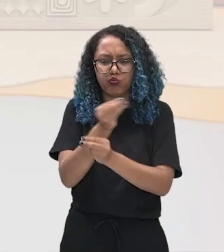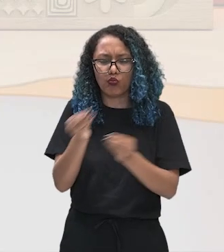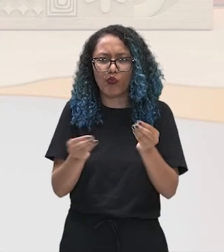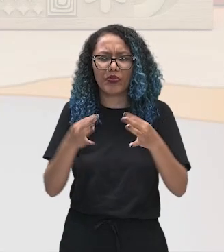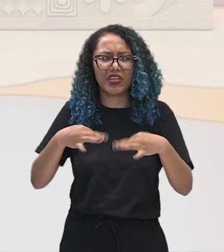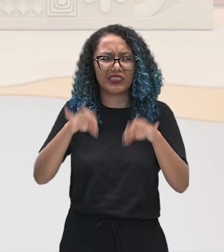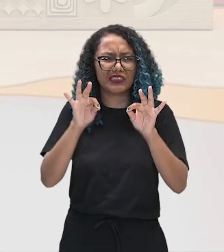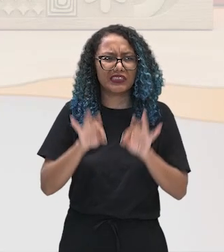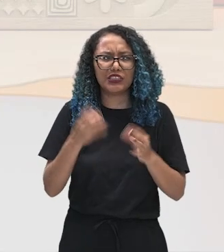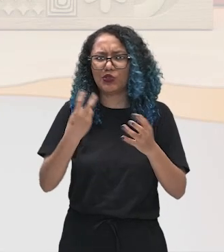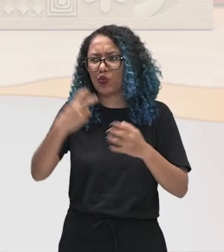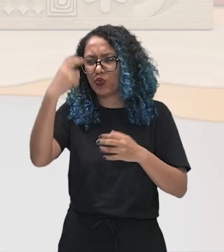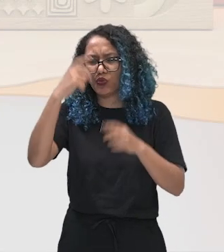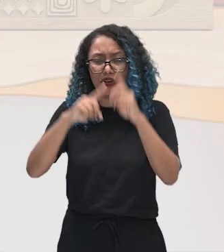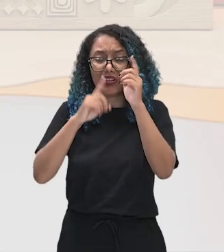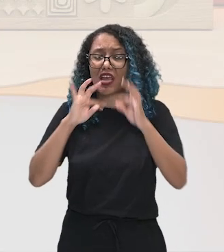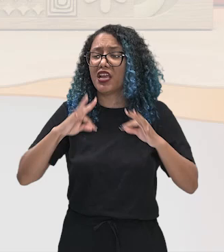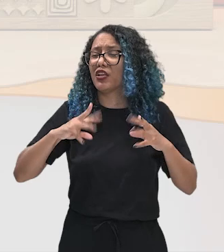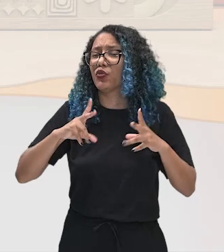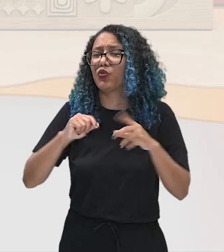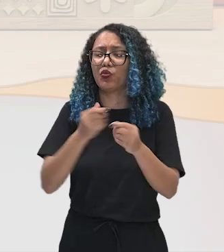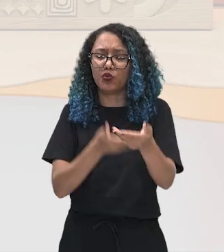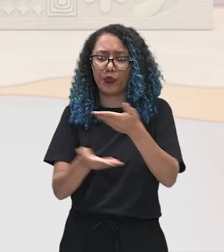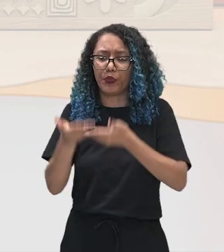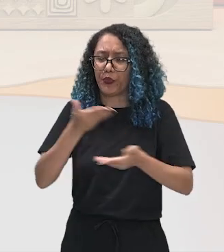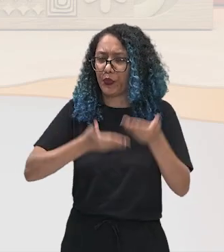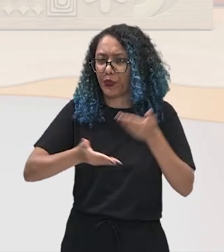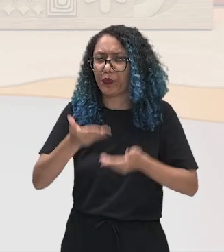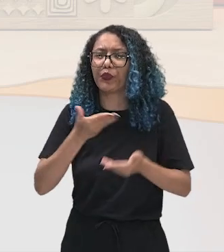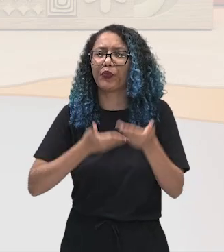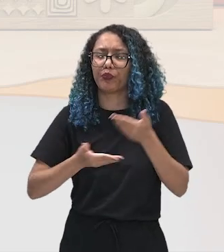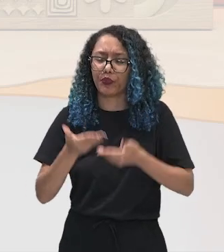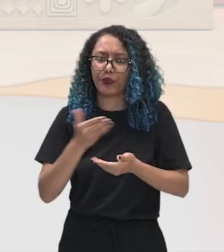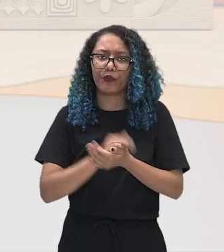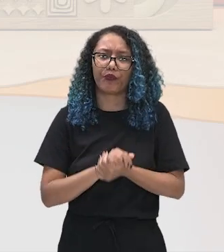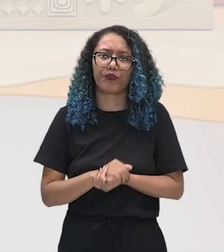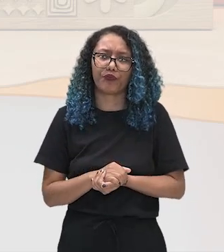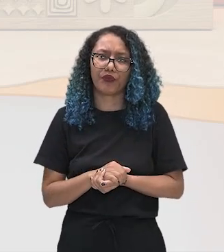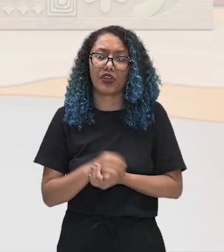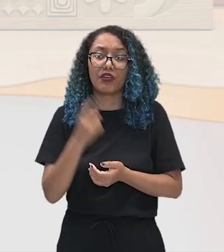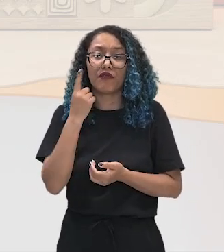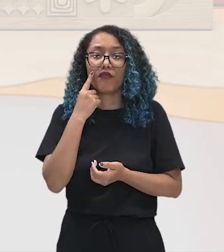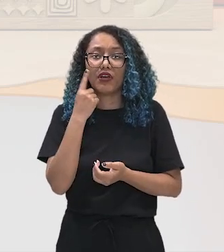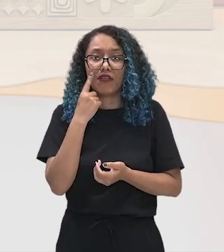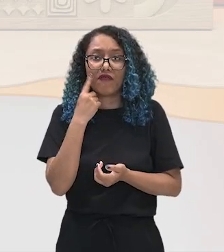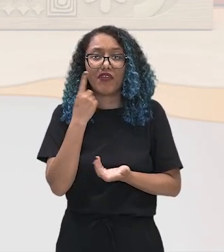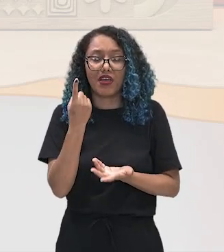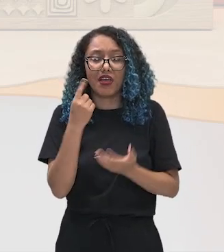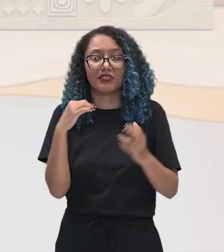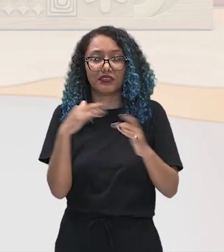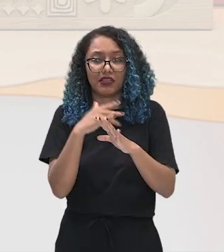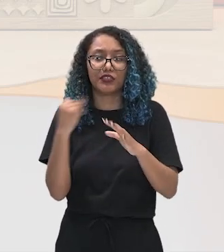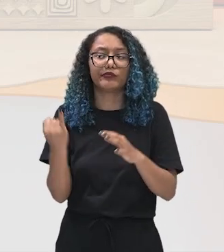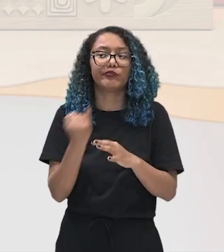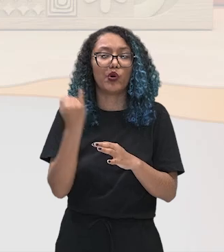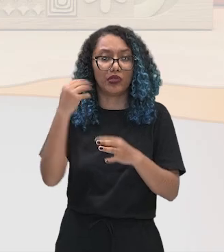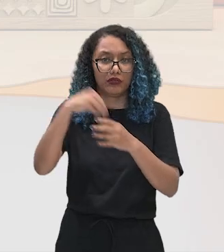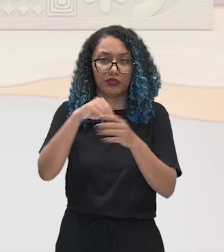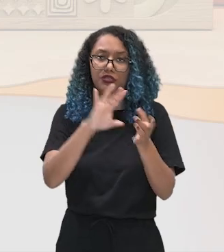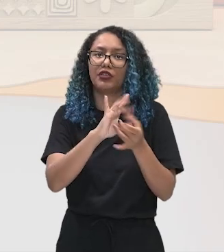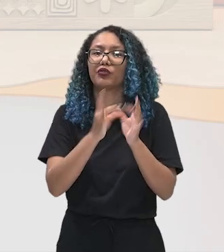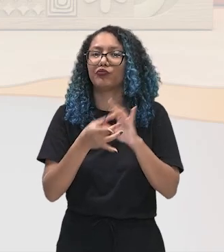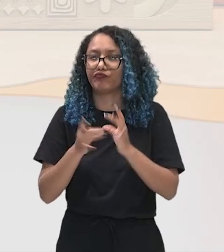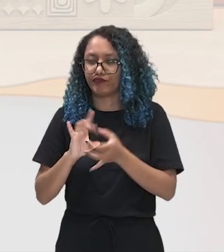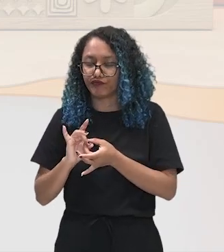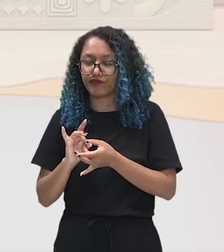e culturas, tá? Então a gente vai ter as cidades se tornando aí algo importante dentro deste contexto.